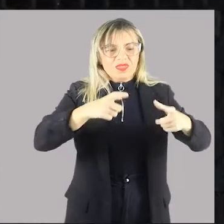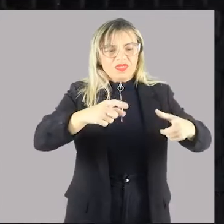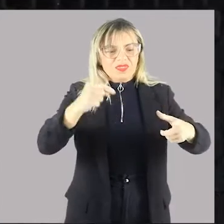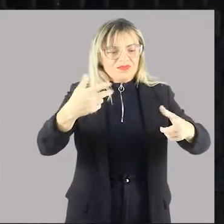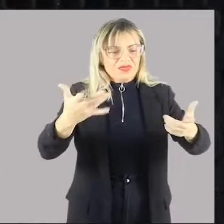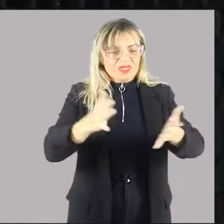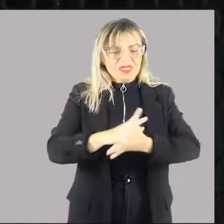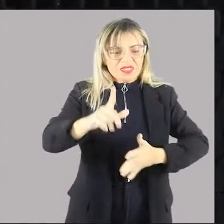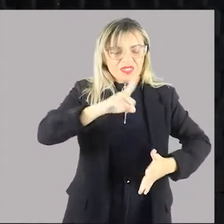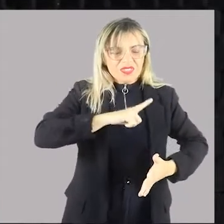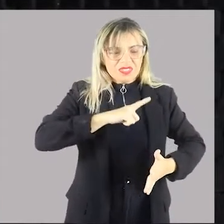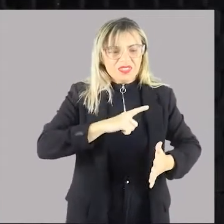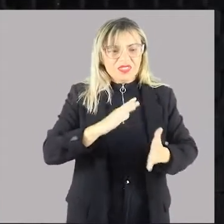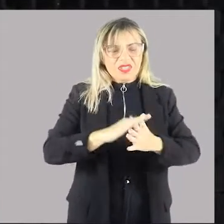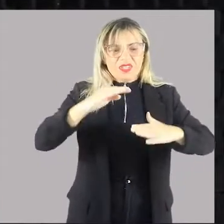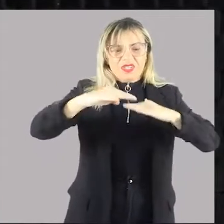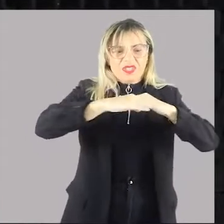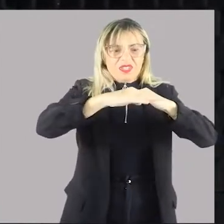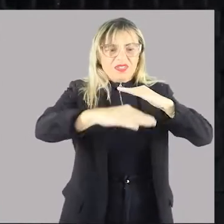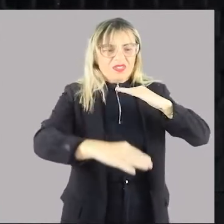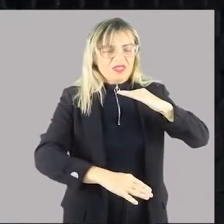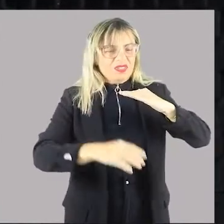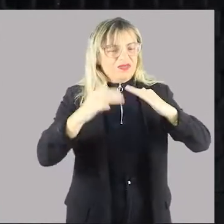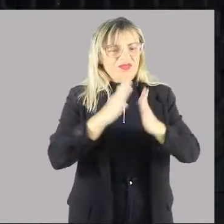tem um nível de desigualdade ainda muito grande.